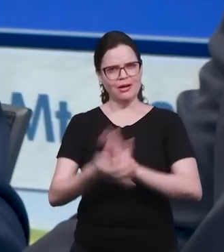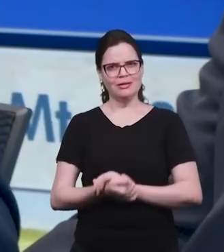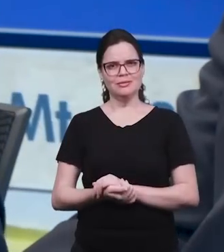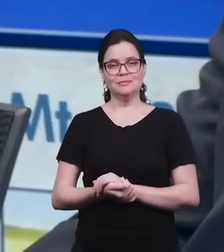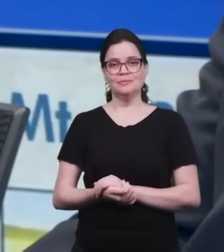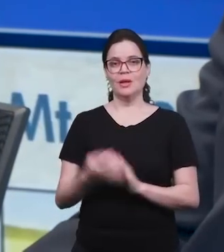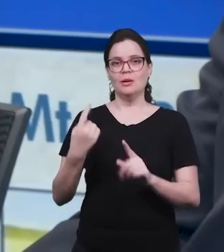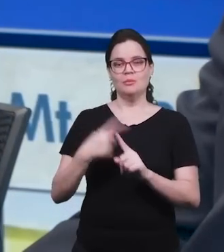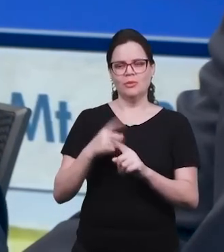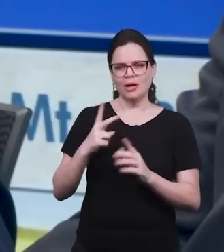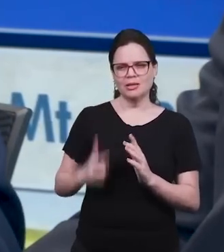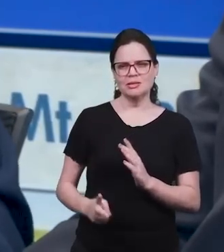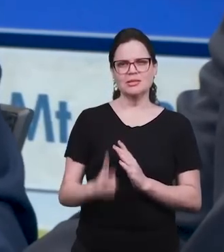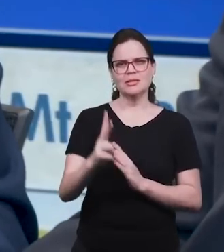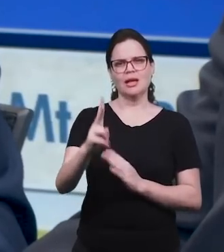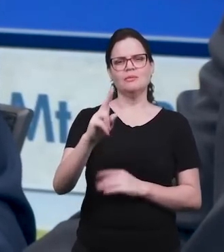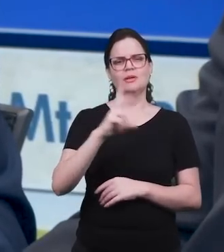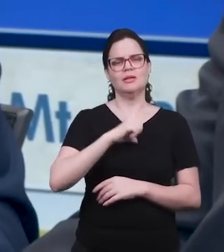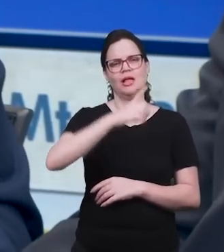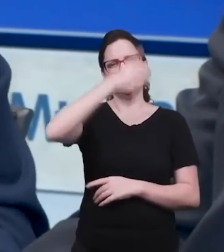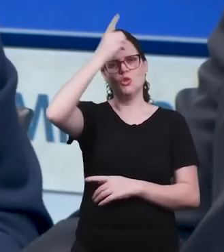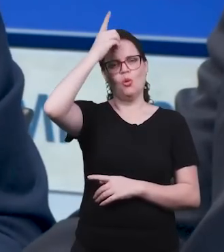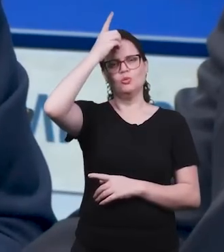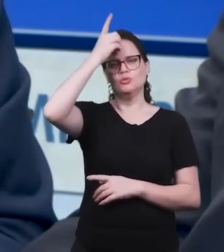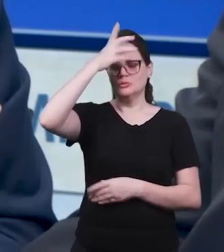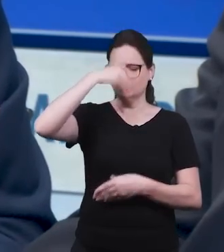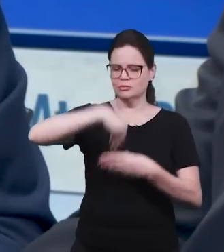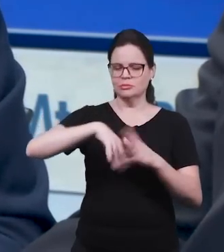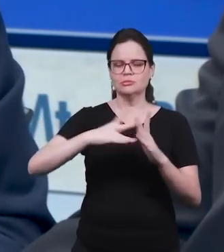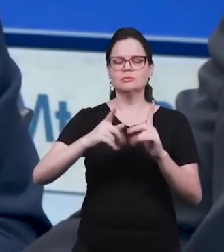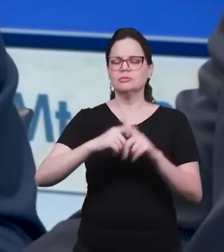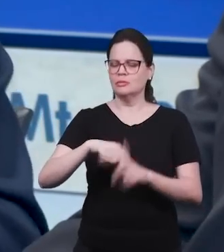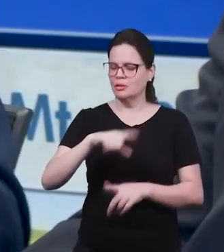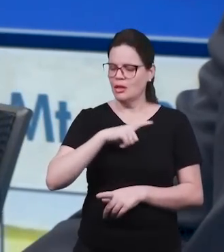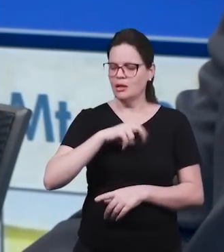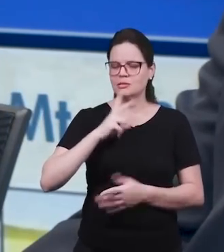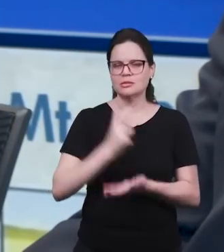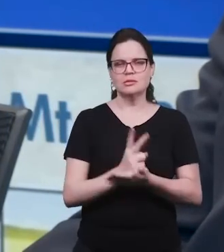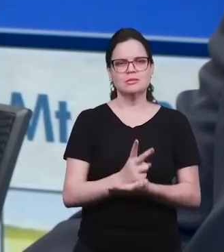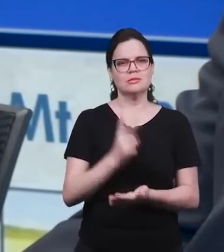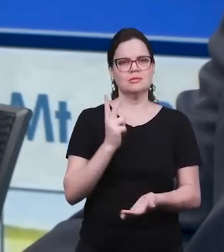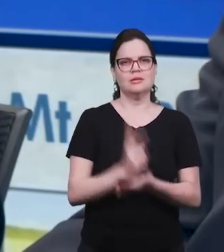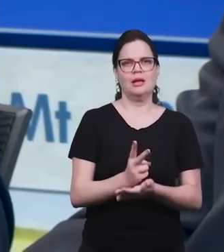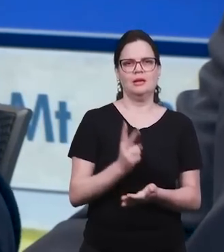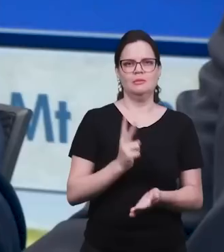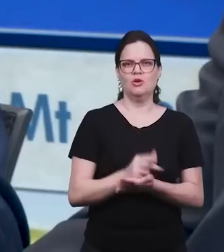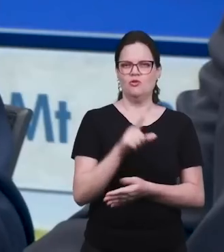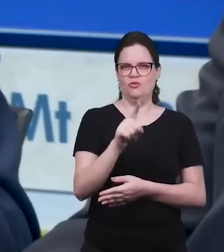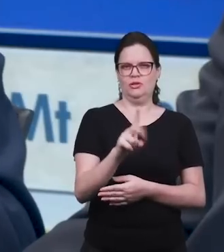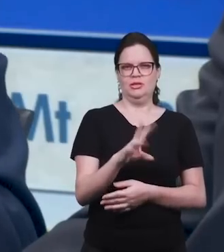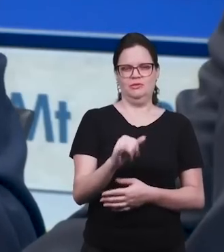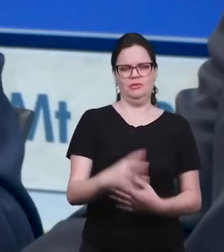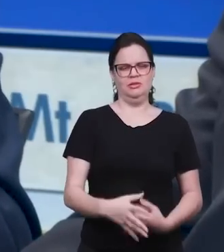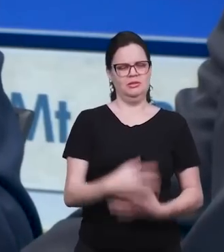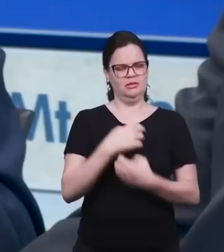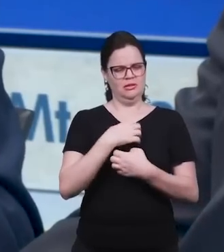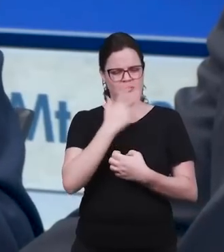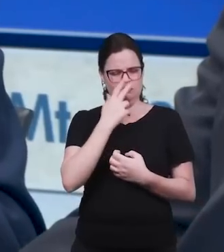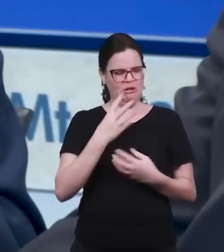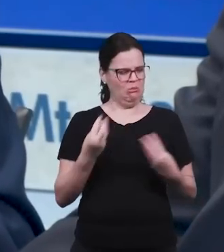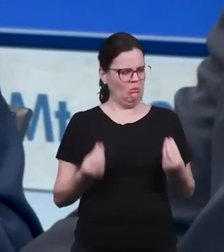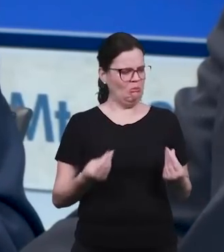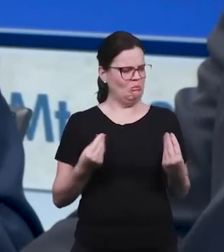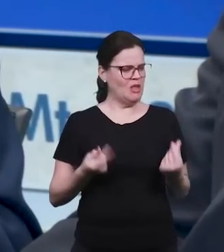Senhor. Nunca faltarão os dons espirituais, nunca você vai se ressentir